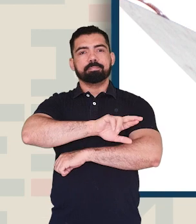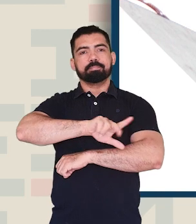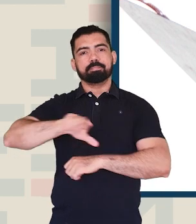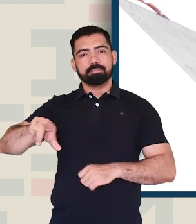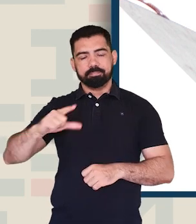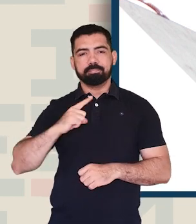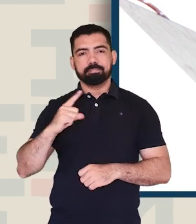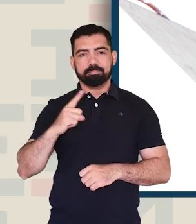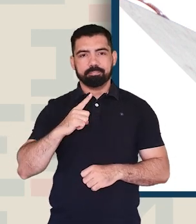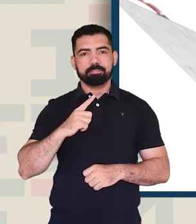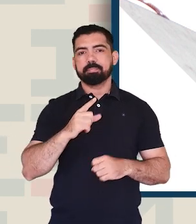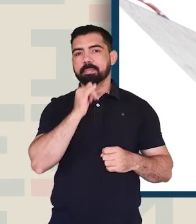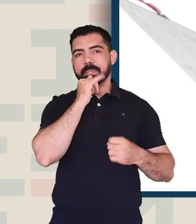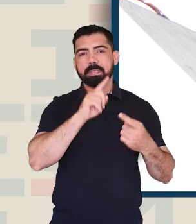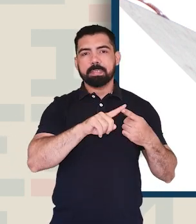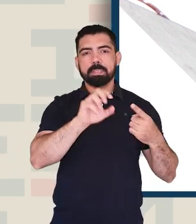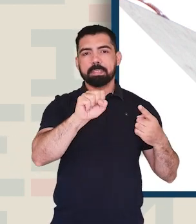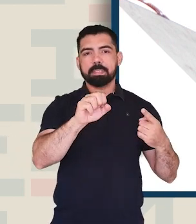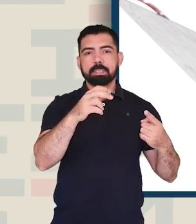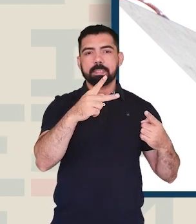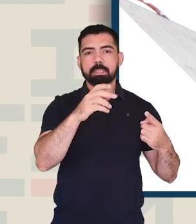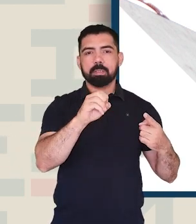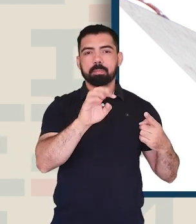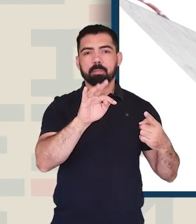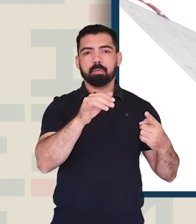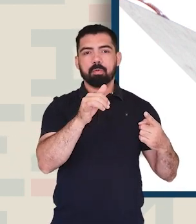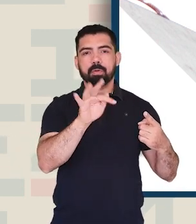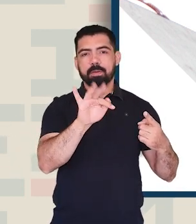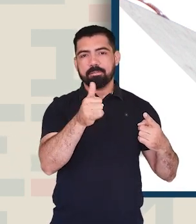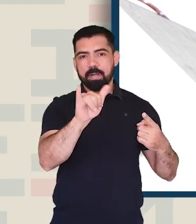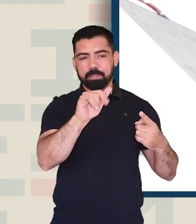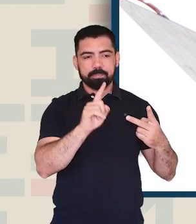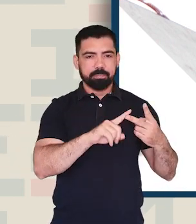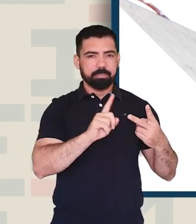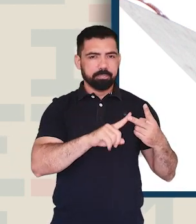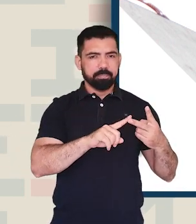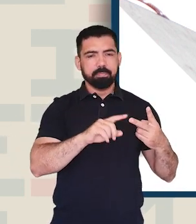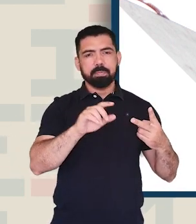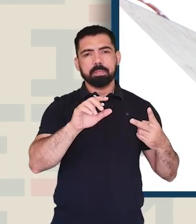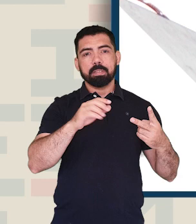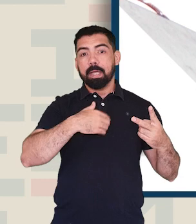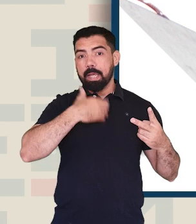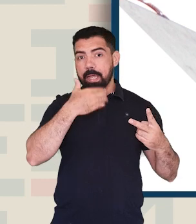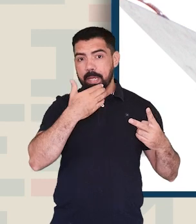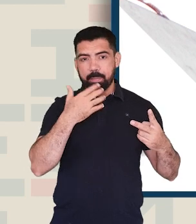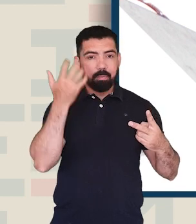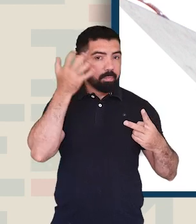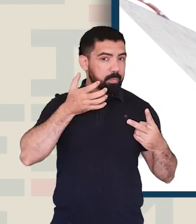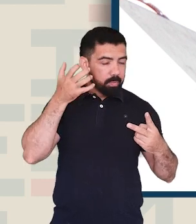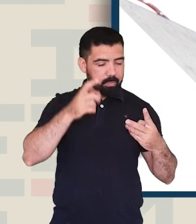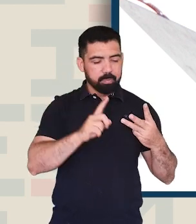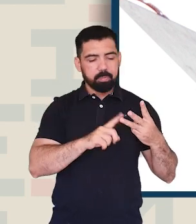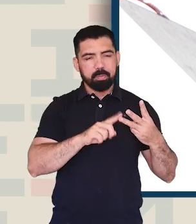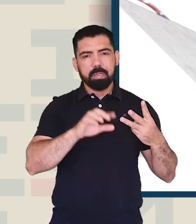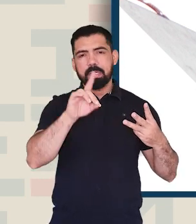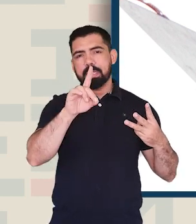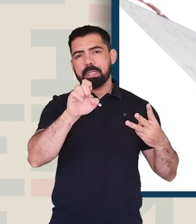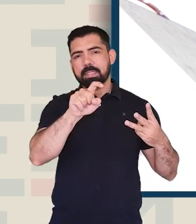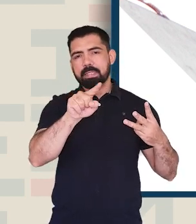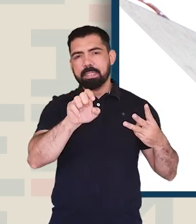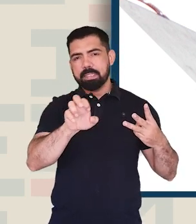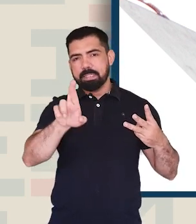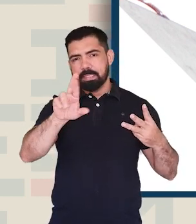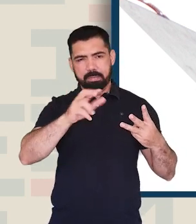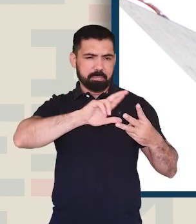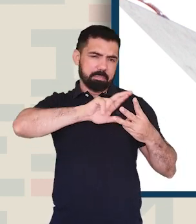das plataformas, né, de difusão de música, como o Spotify, o Apple, o Deezer e tantos